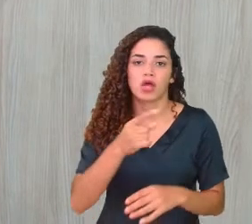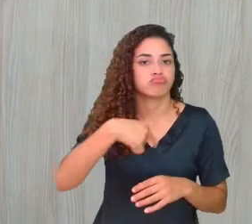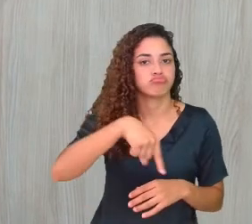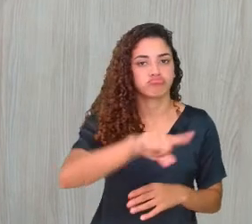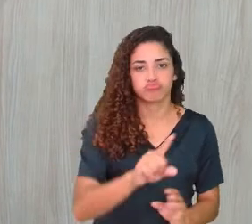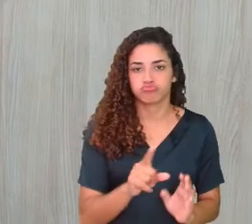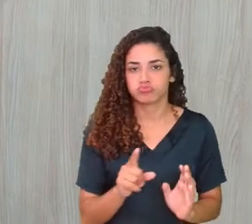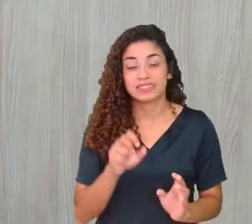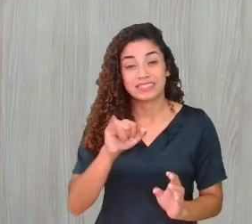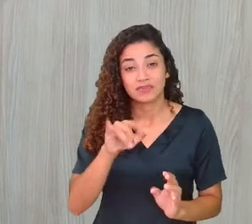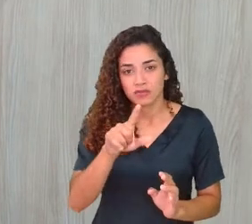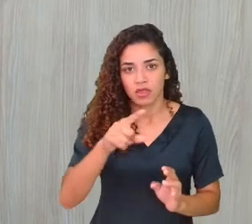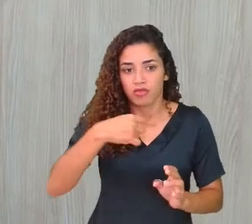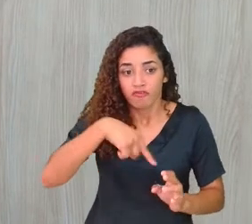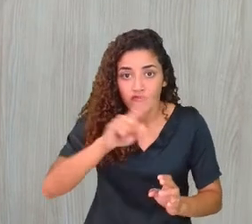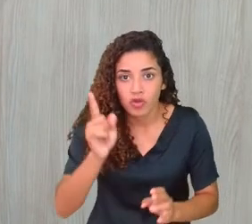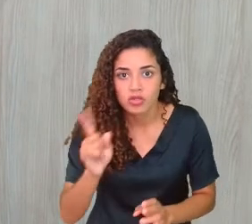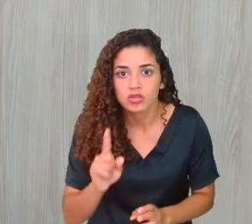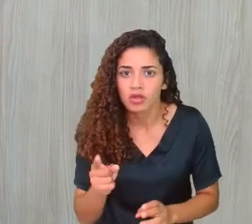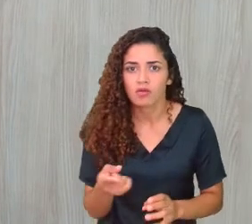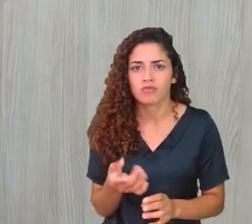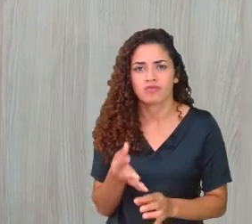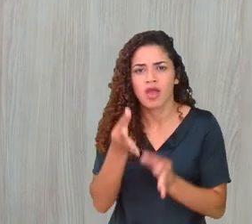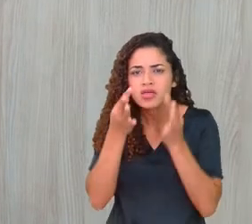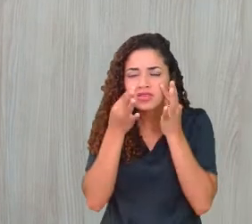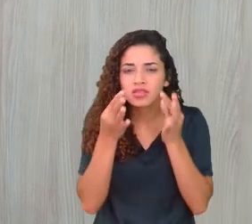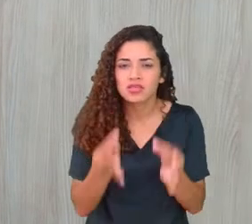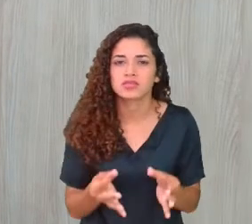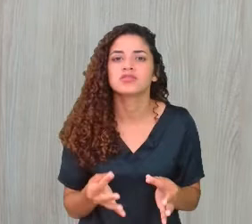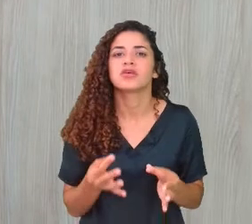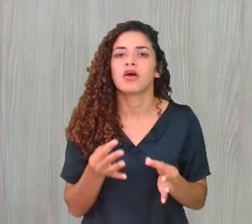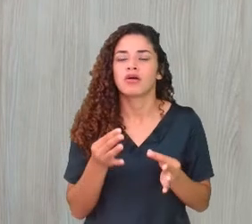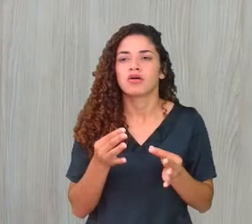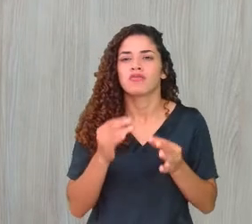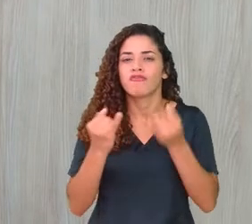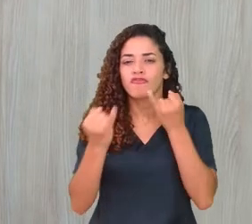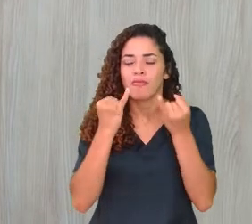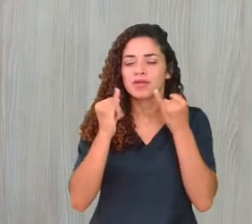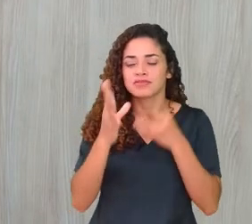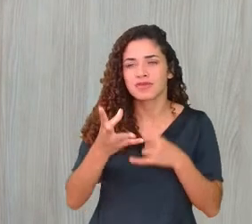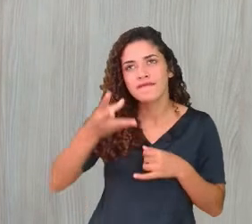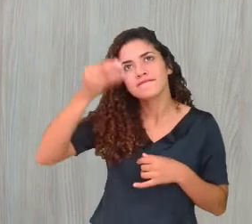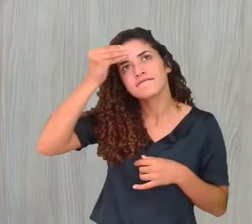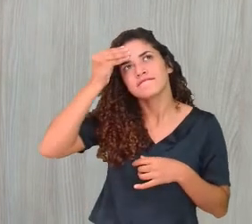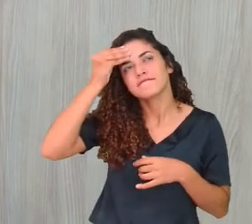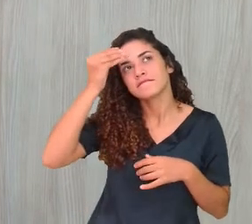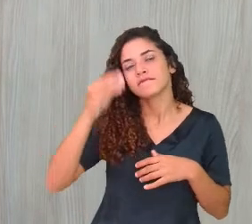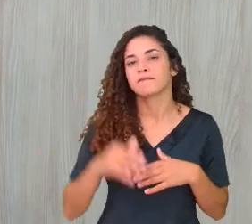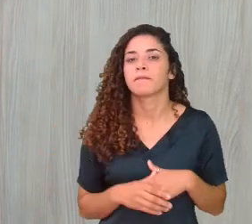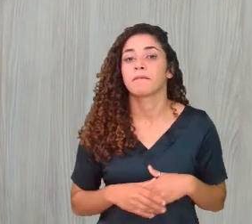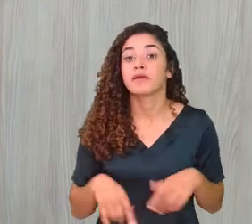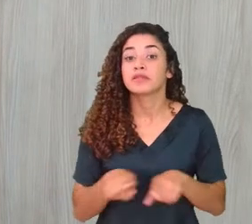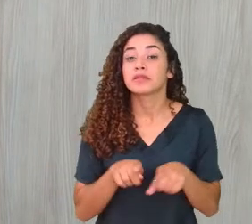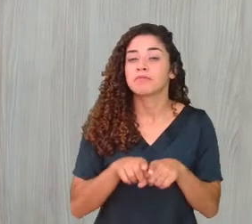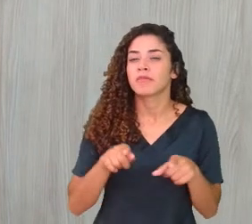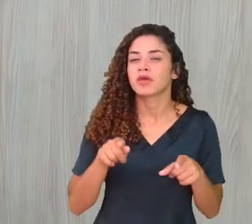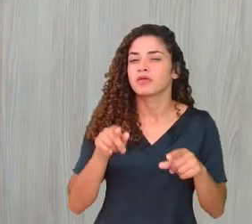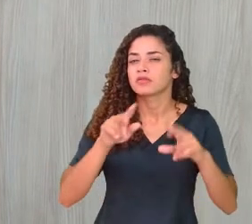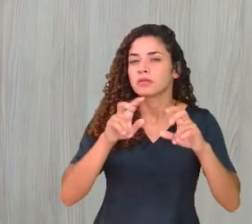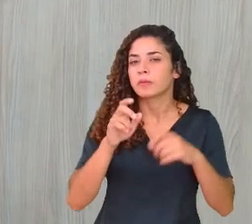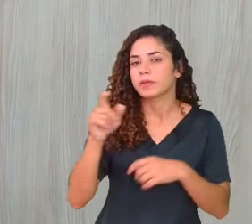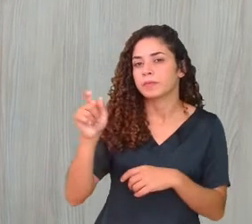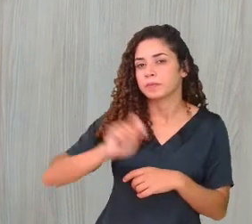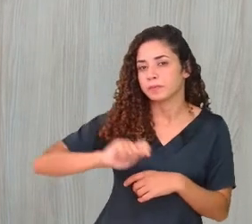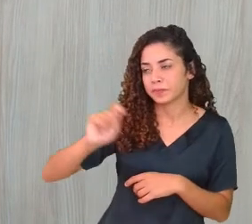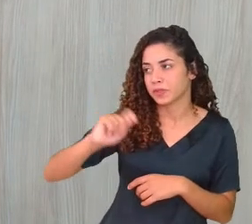não foi, ficar atento no dia que for, guarda essa informação, não é, Cláudia? Agora, em relação a uma pipa, que eu coloquei até